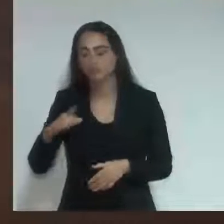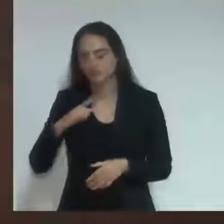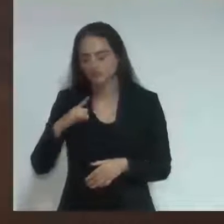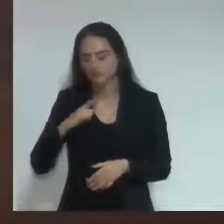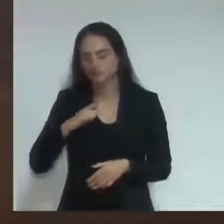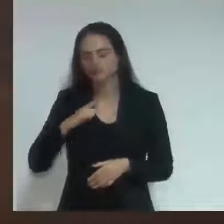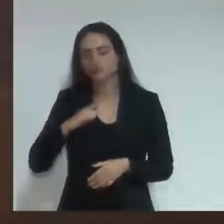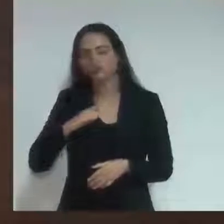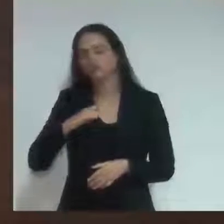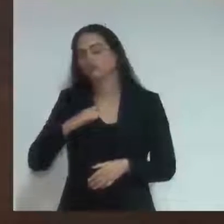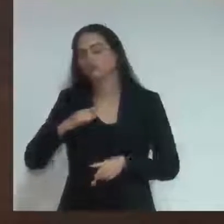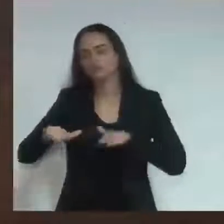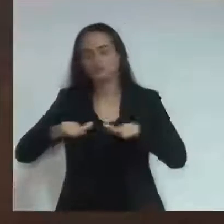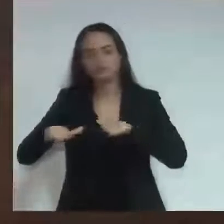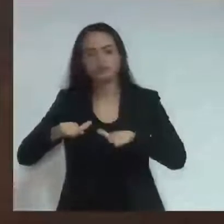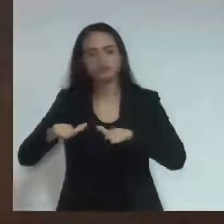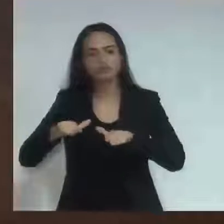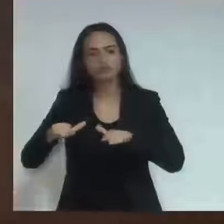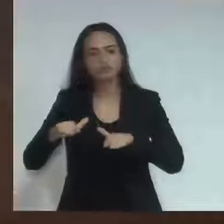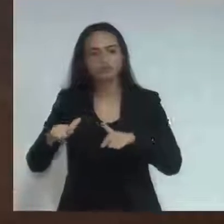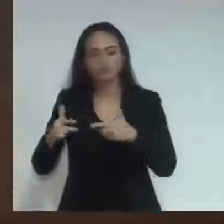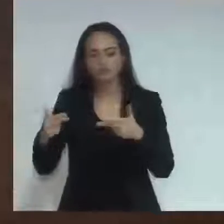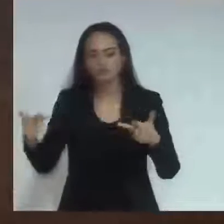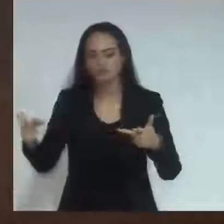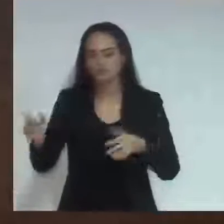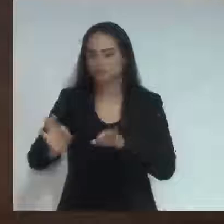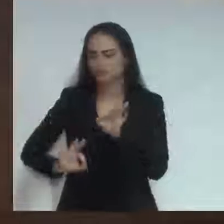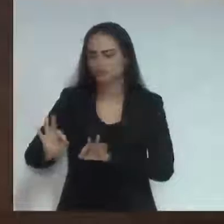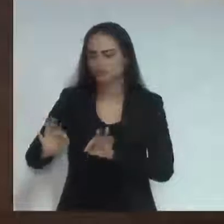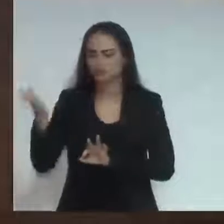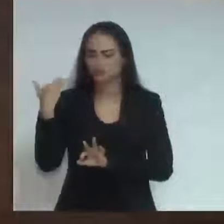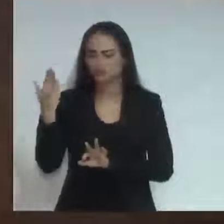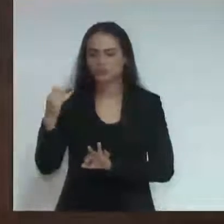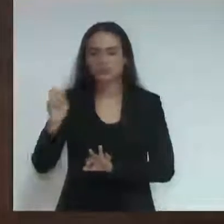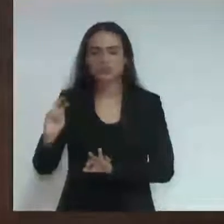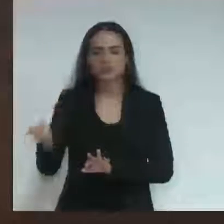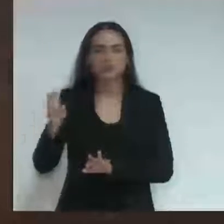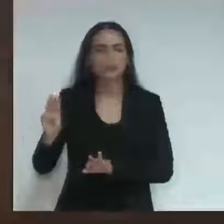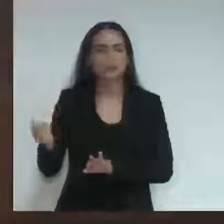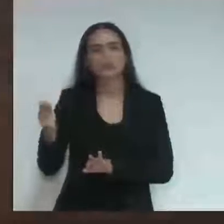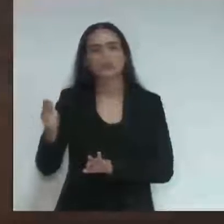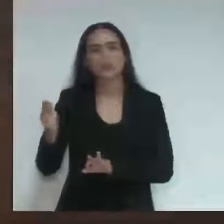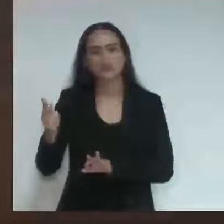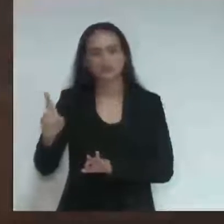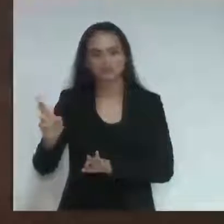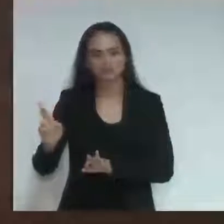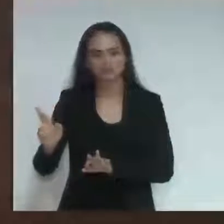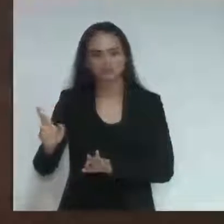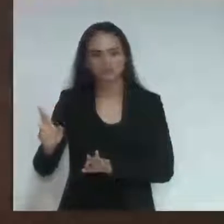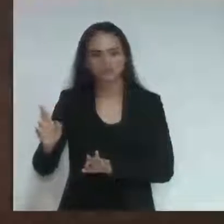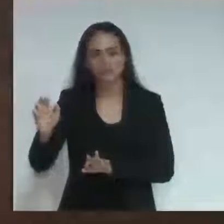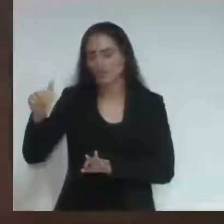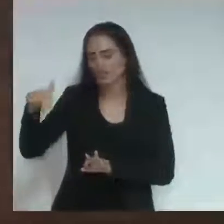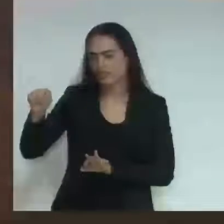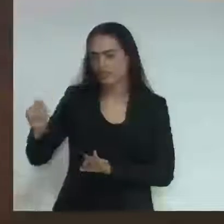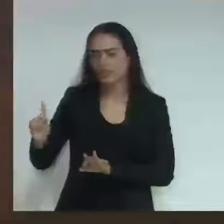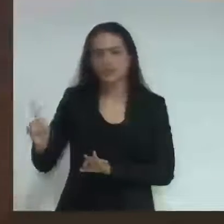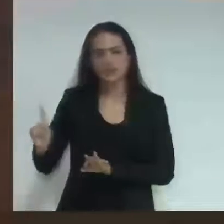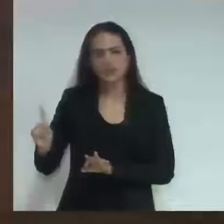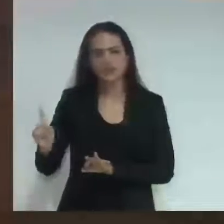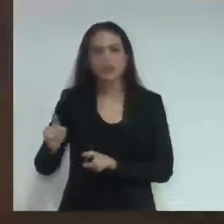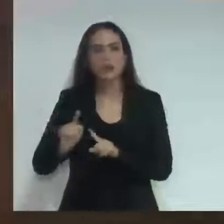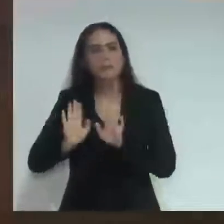perder R$5 milhões da ANA. Largaram para as cobras e o dinheiro, não da Ana Genesini, mas da Agência Nacional de